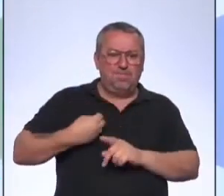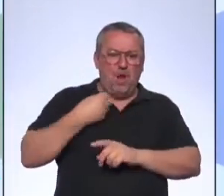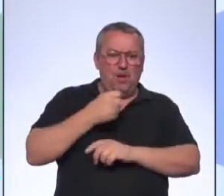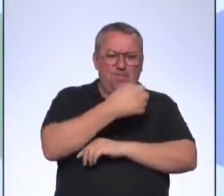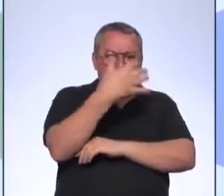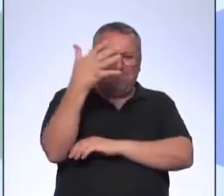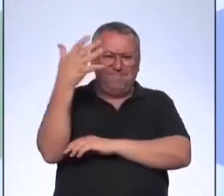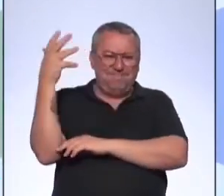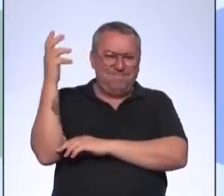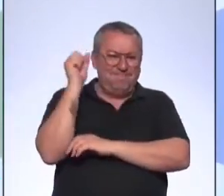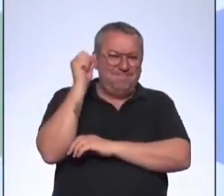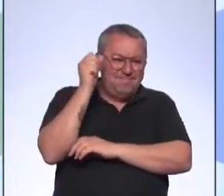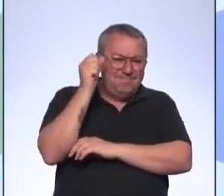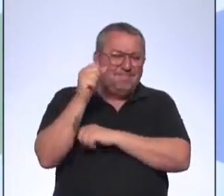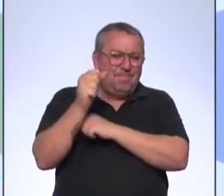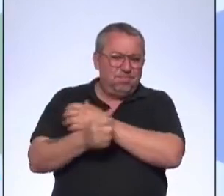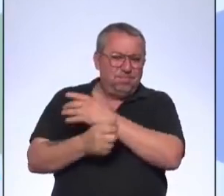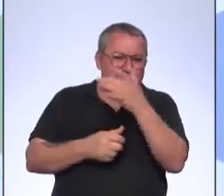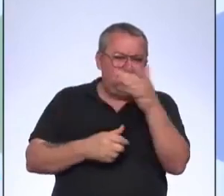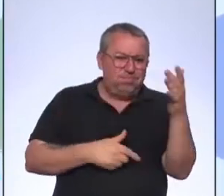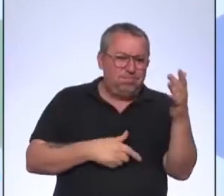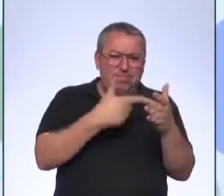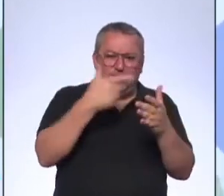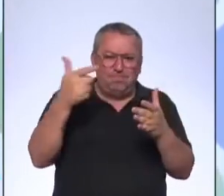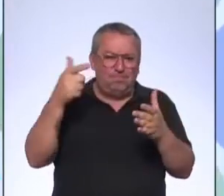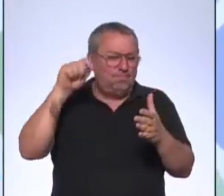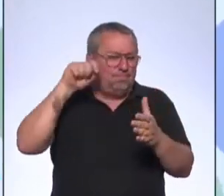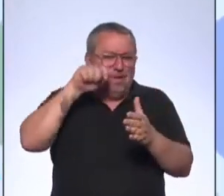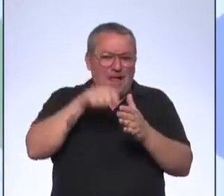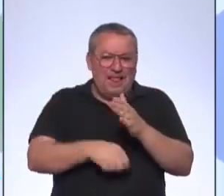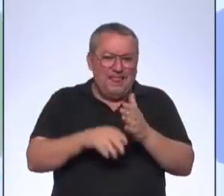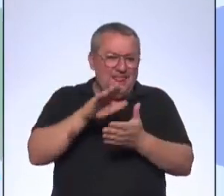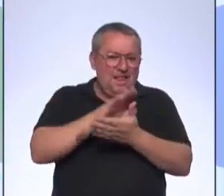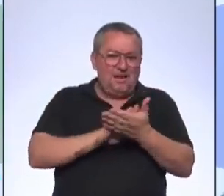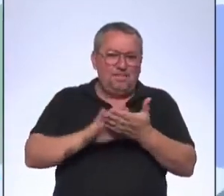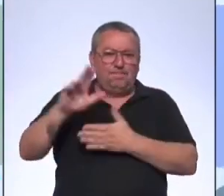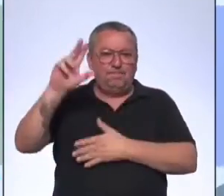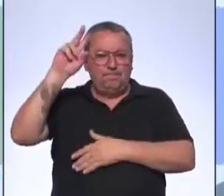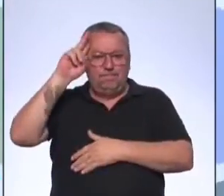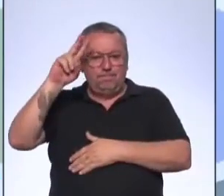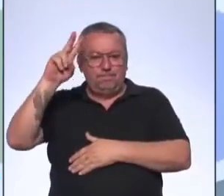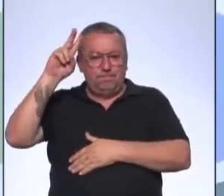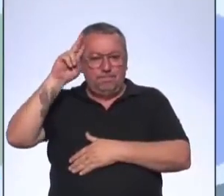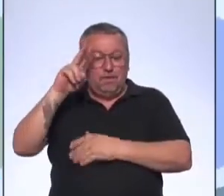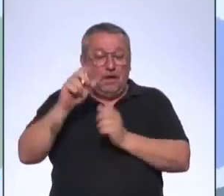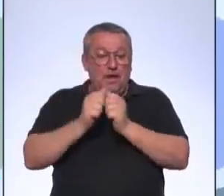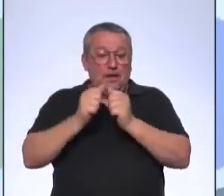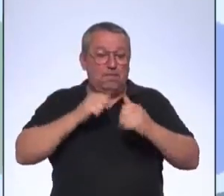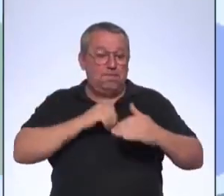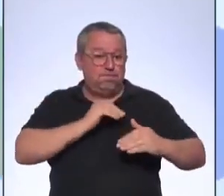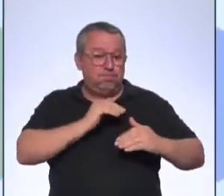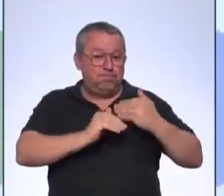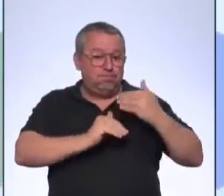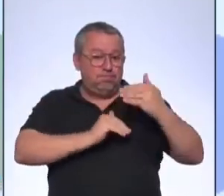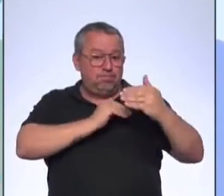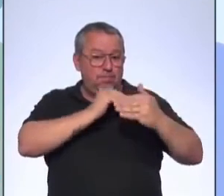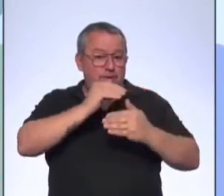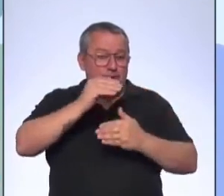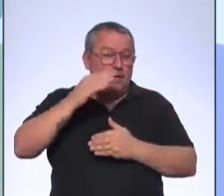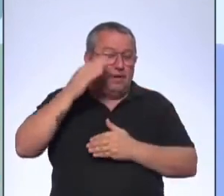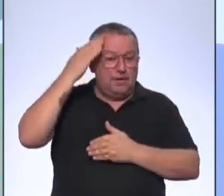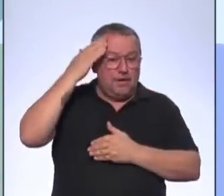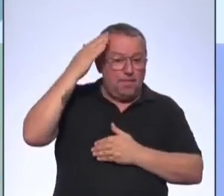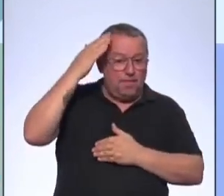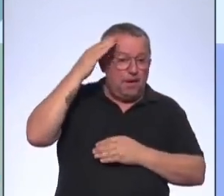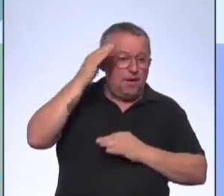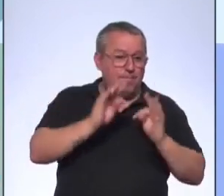na mata, sem registros históricos, sem construção de saberes e